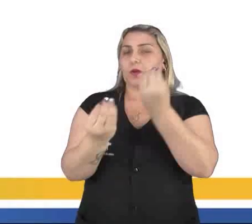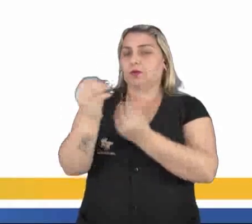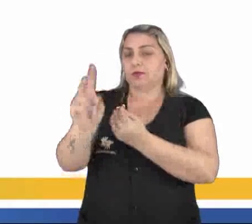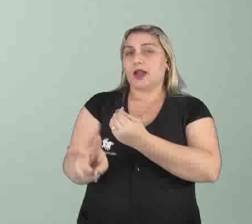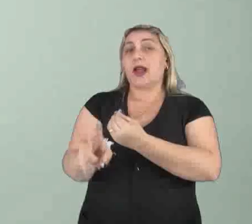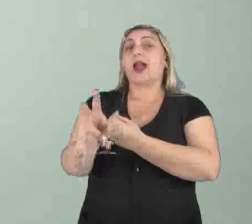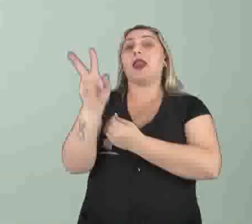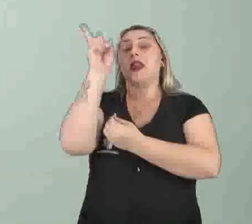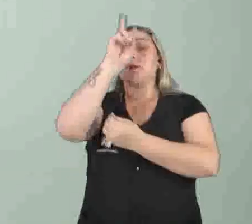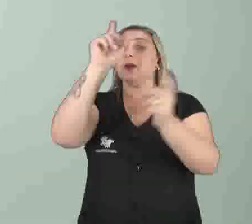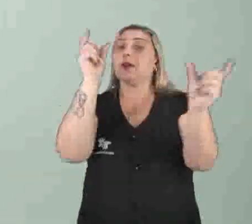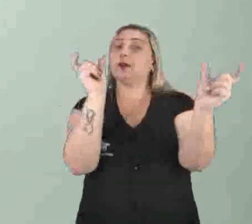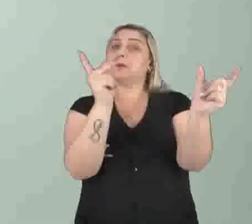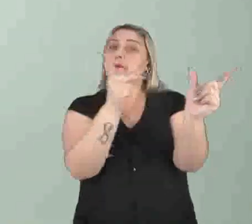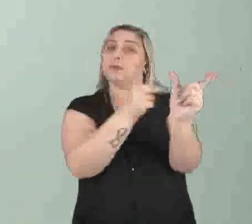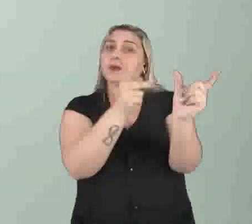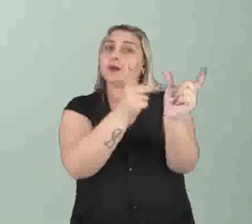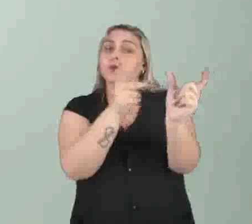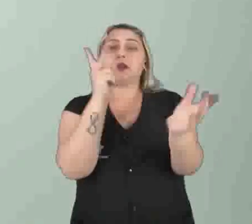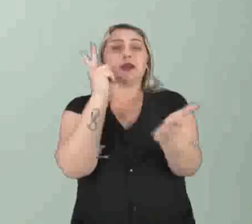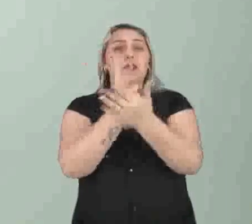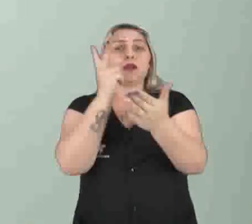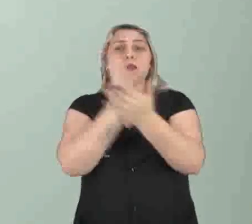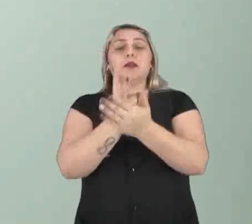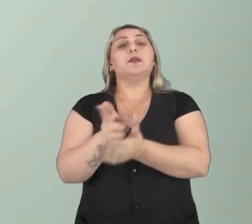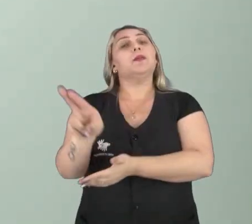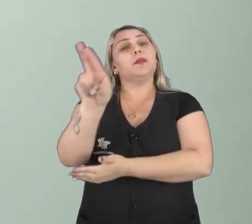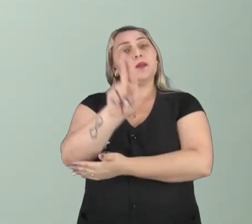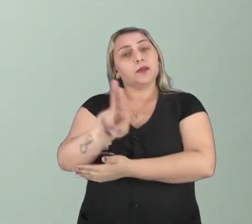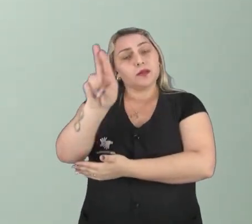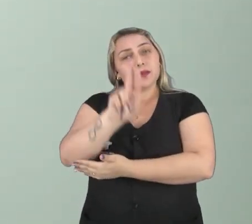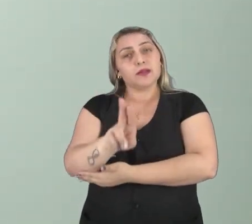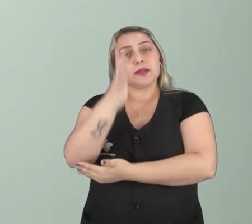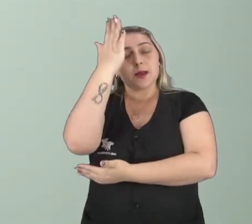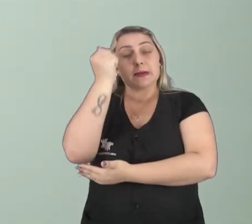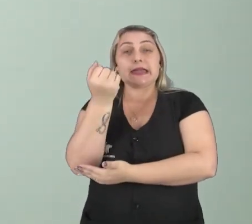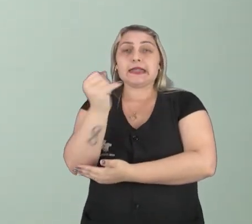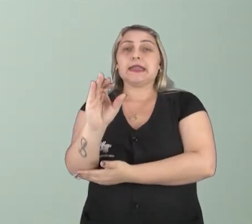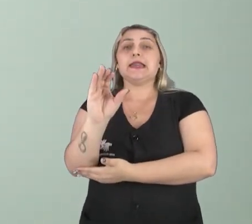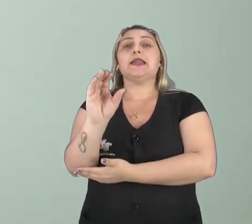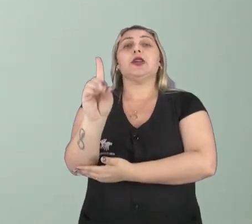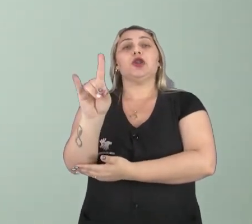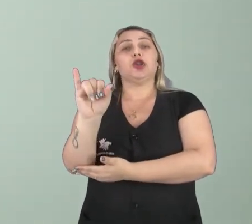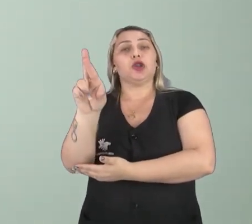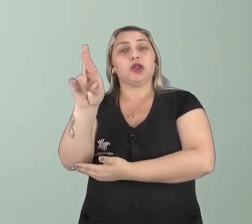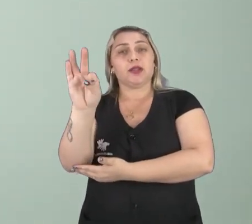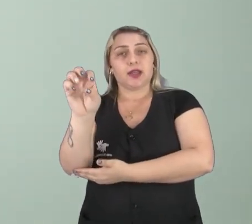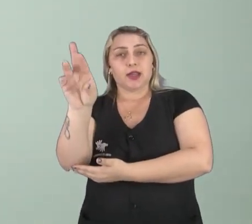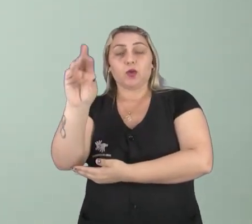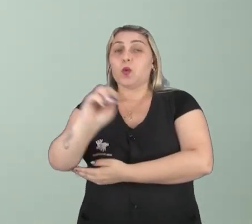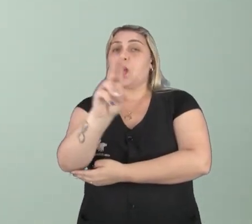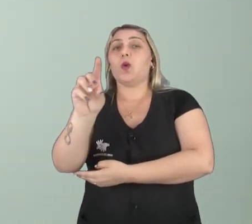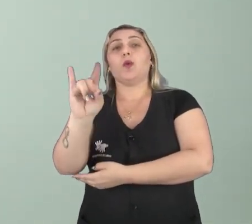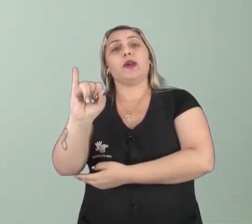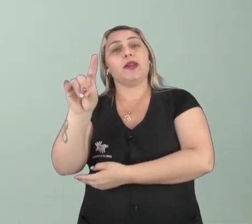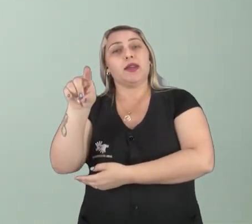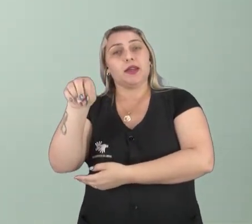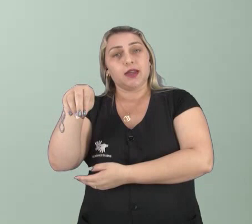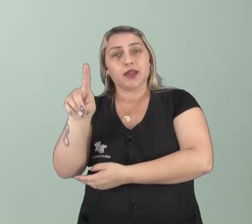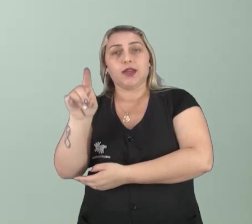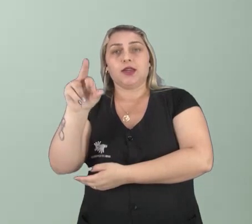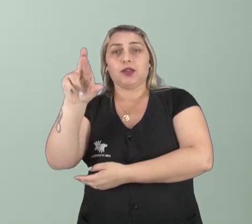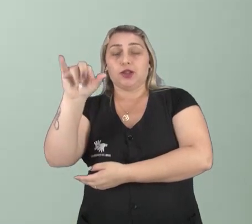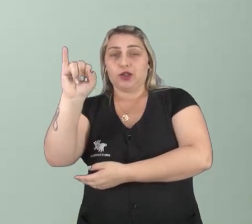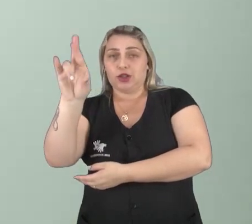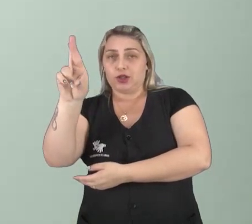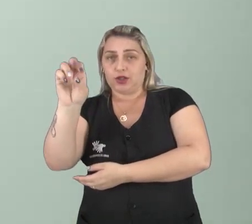das preposições aí, sempre vão ajudar a identificar, né, se é objeto direto ou indireto. O de, agora o em aí,